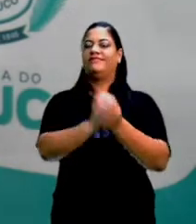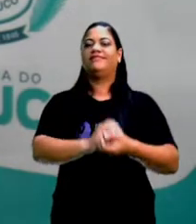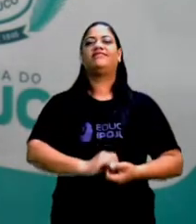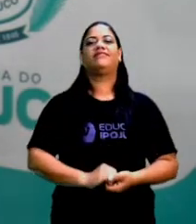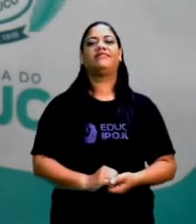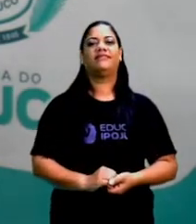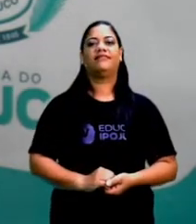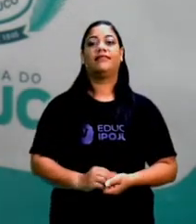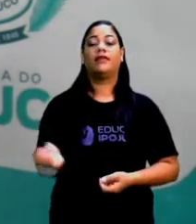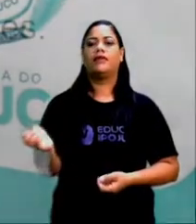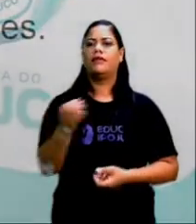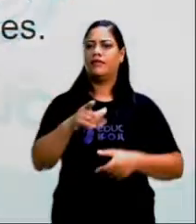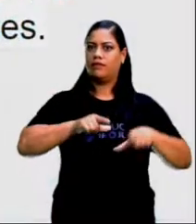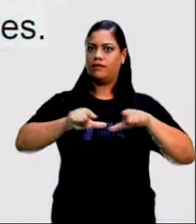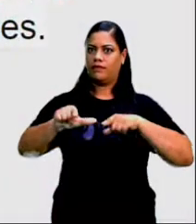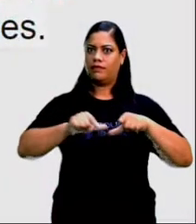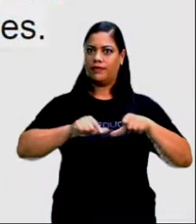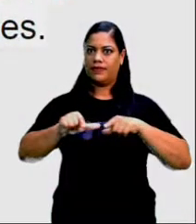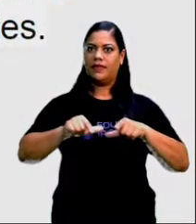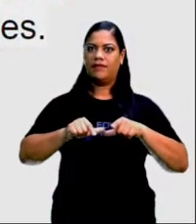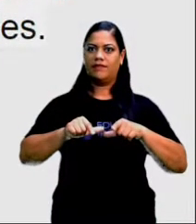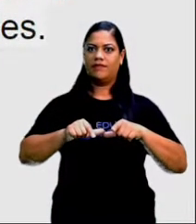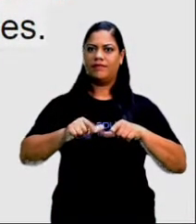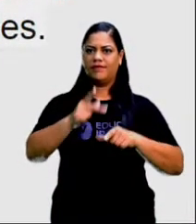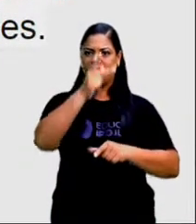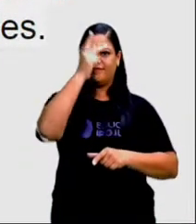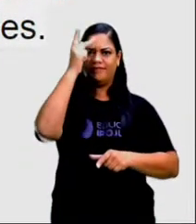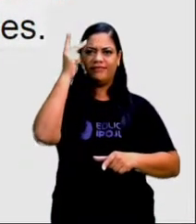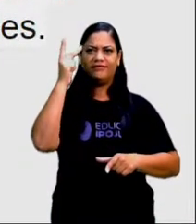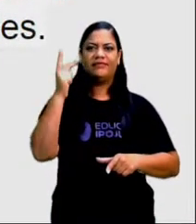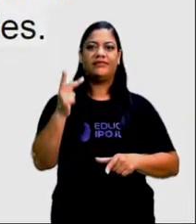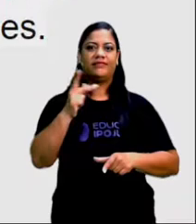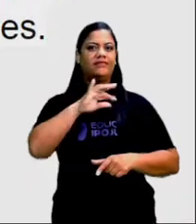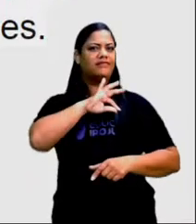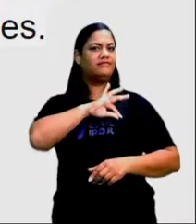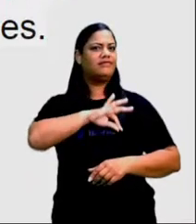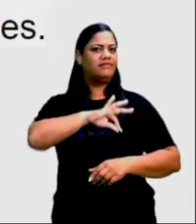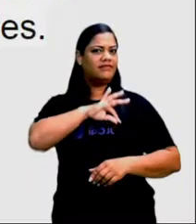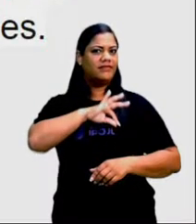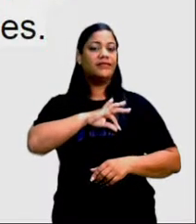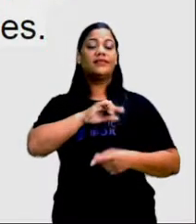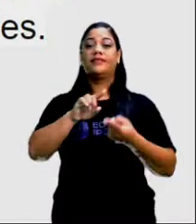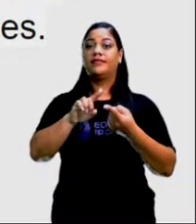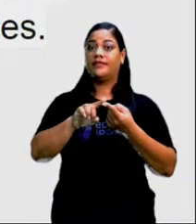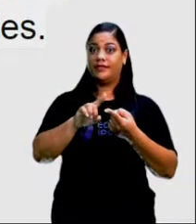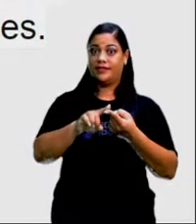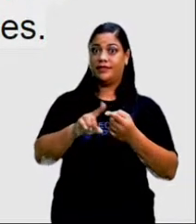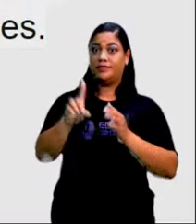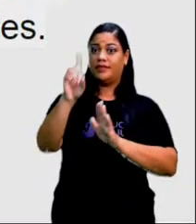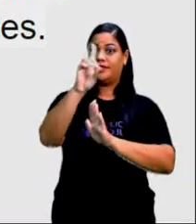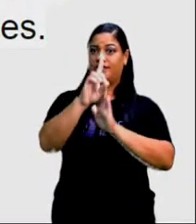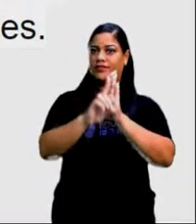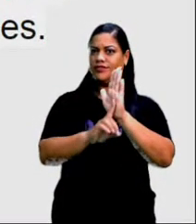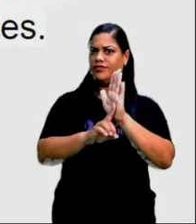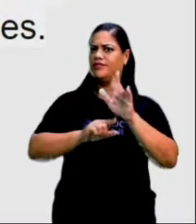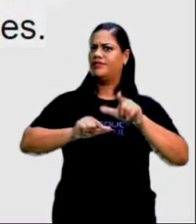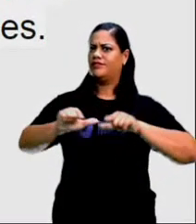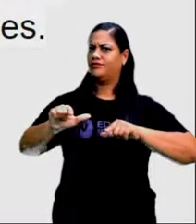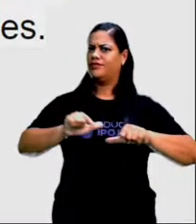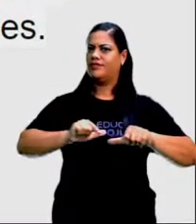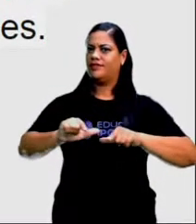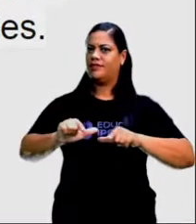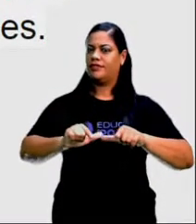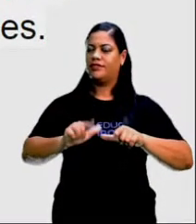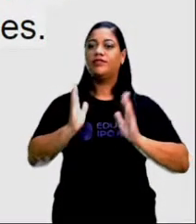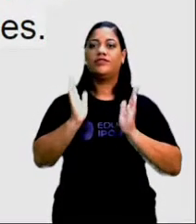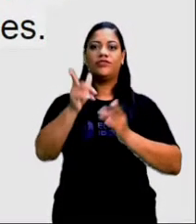Estes novos trabalhos possuíram experiências de trabalhos assalariados e também relativos a direitos trabalhistas,